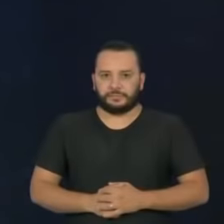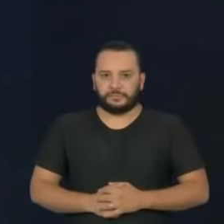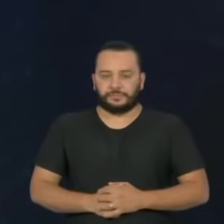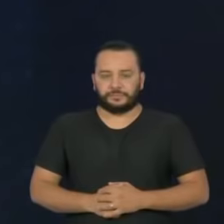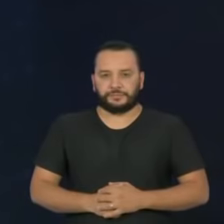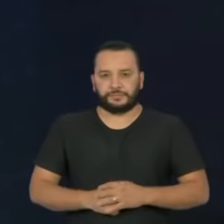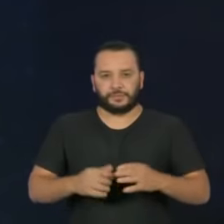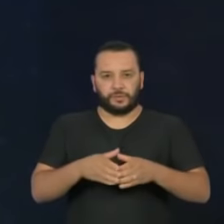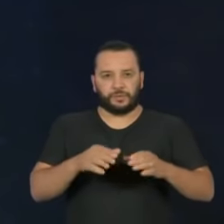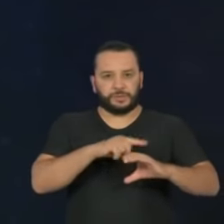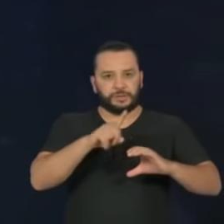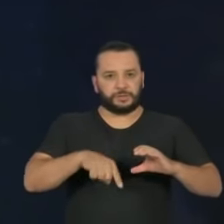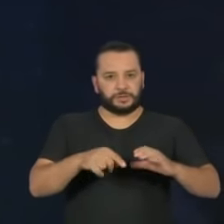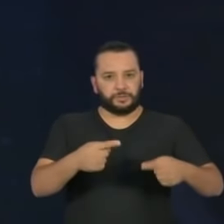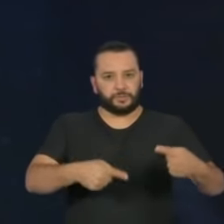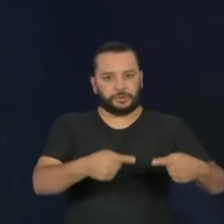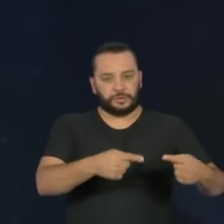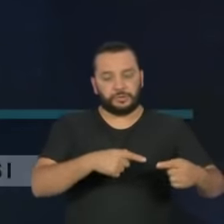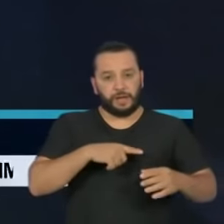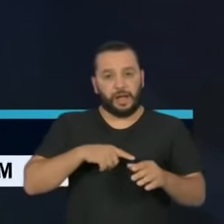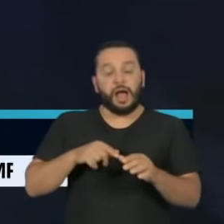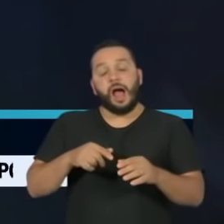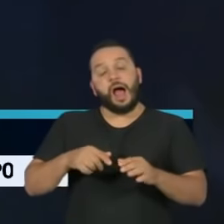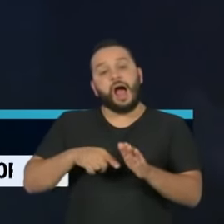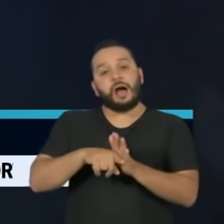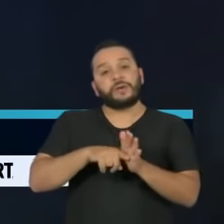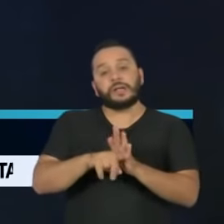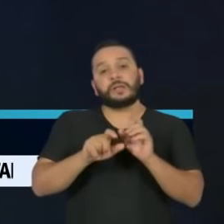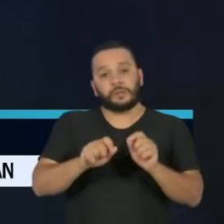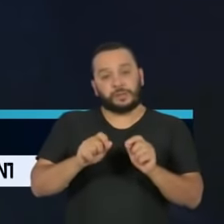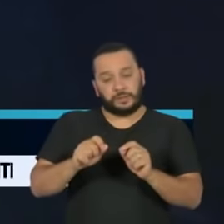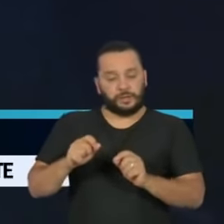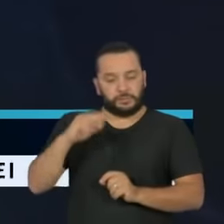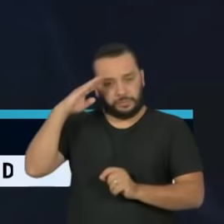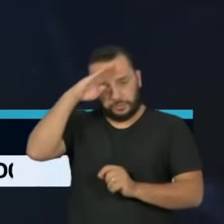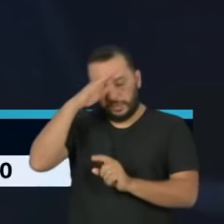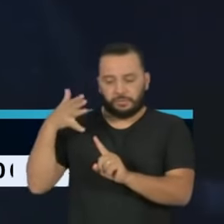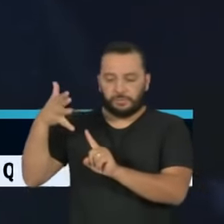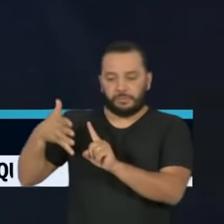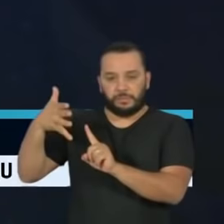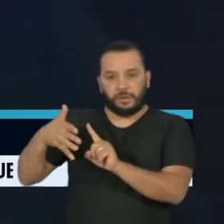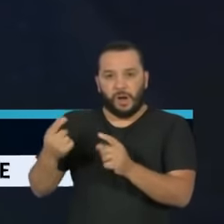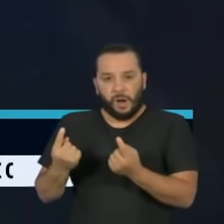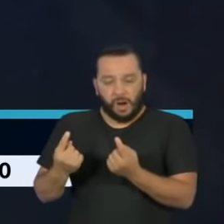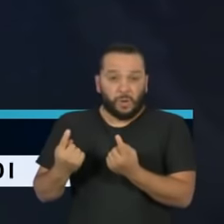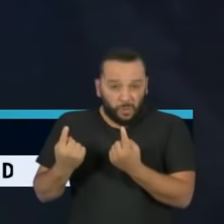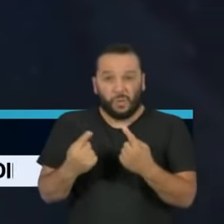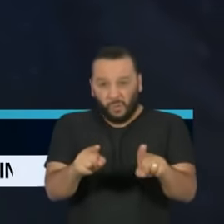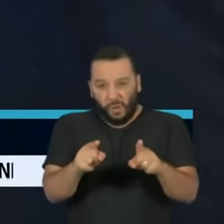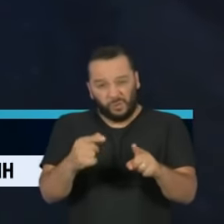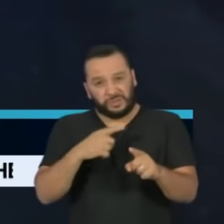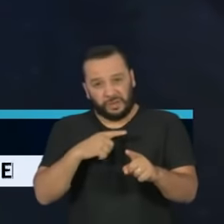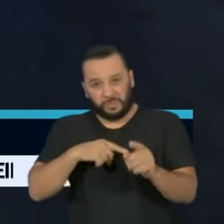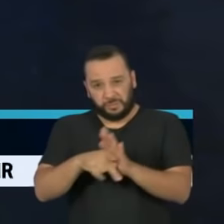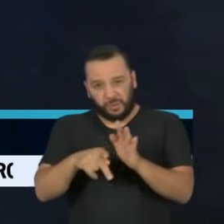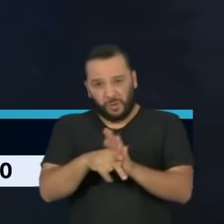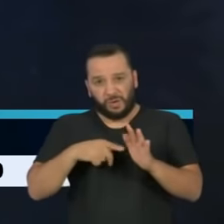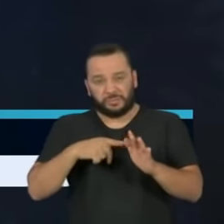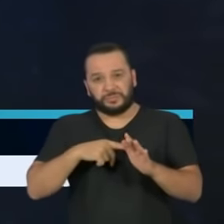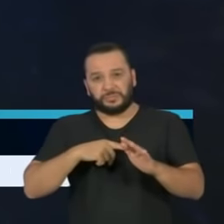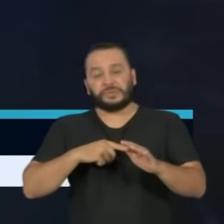Cientistas políticos avaliam que o pronunciamento do presidente Jair Bolsonaro contra o isolamento social para impedir o avanço do coronavírus